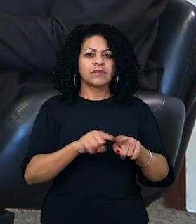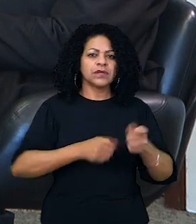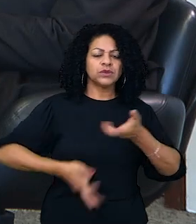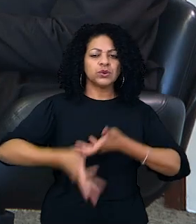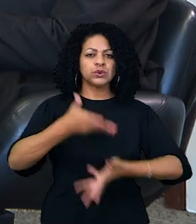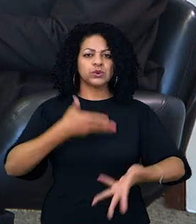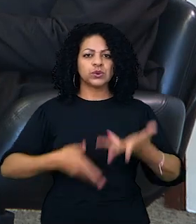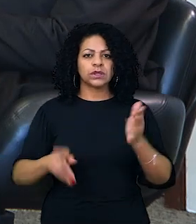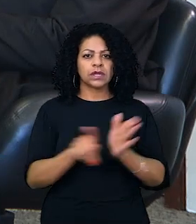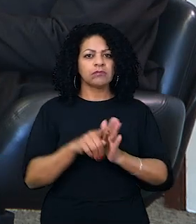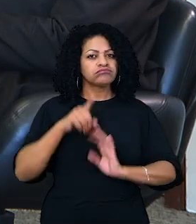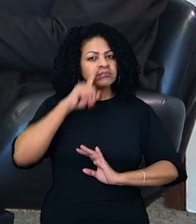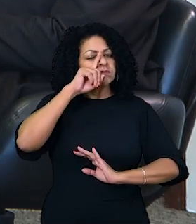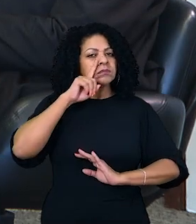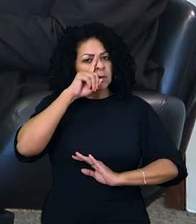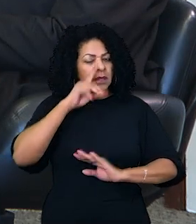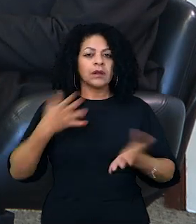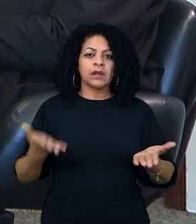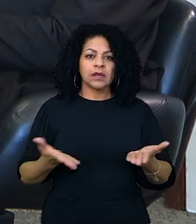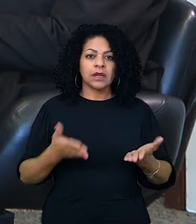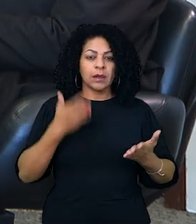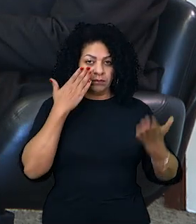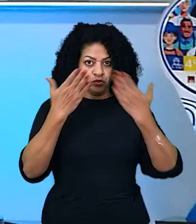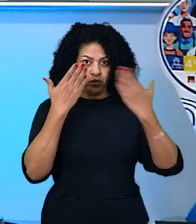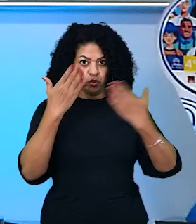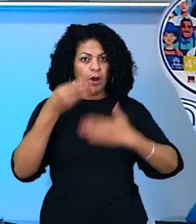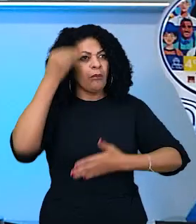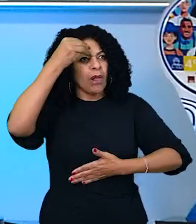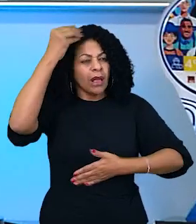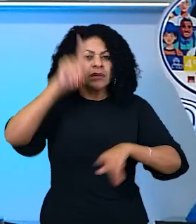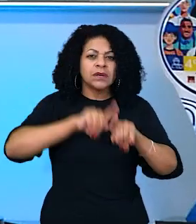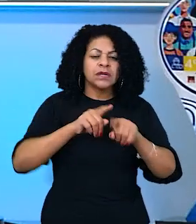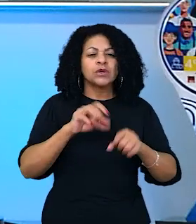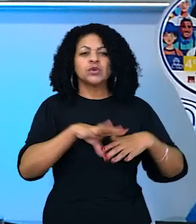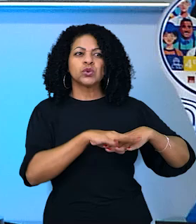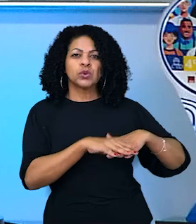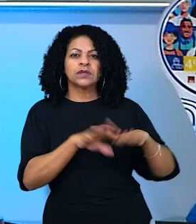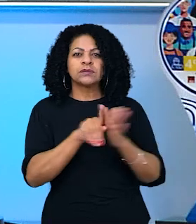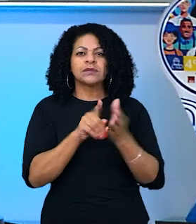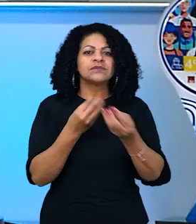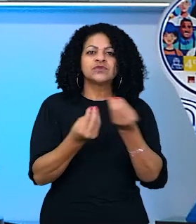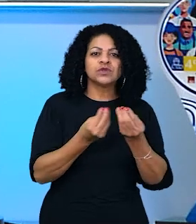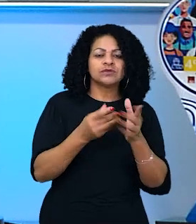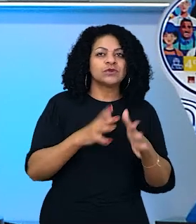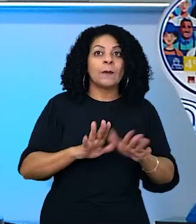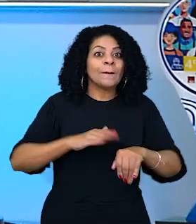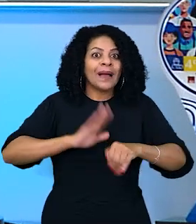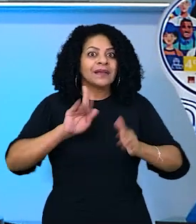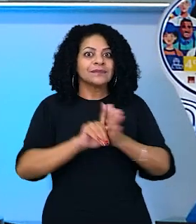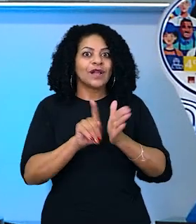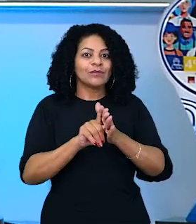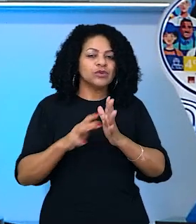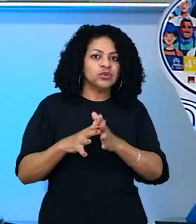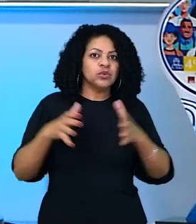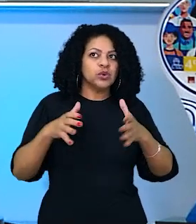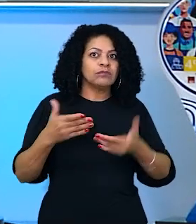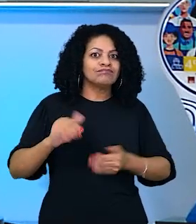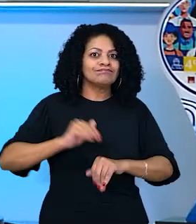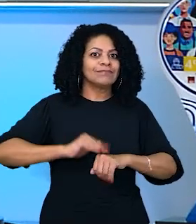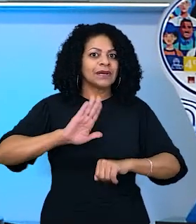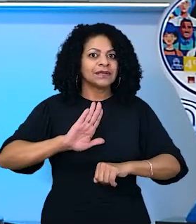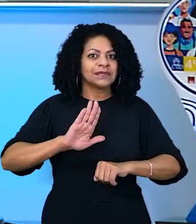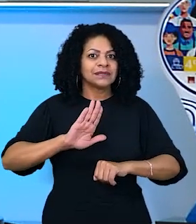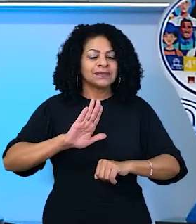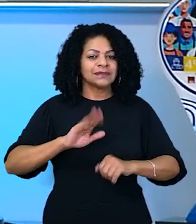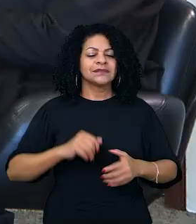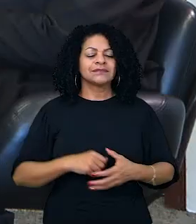relacionar o próprio risco psicossocial com a lista de doenças, porque aí você tem uma lista de doenças que estão mais em diálogo com